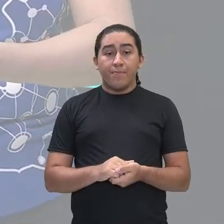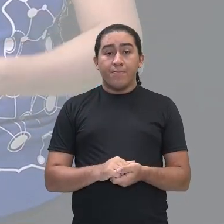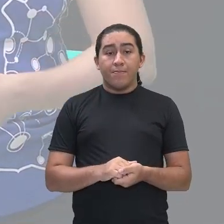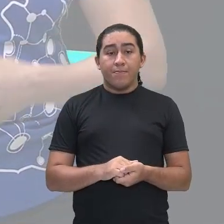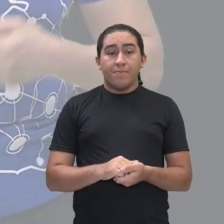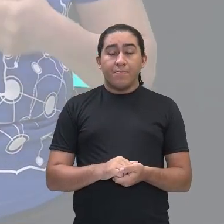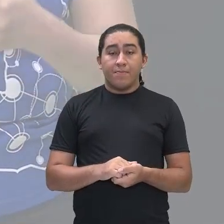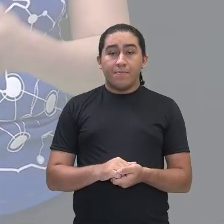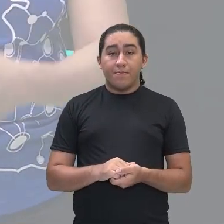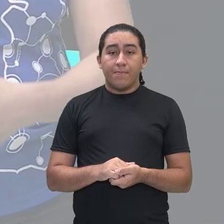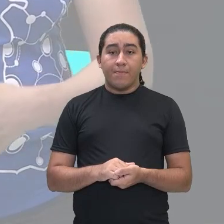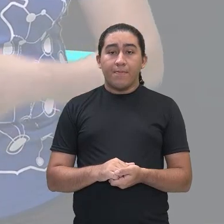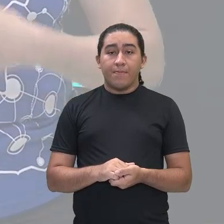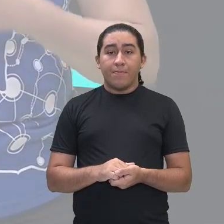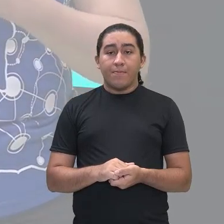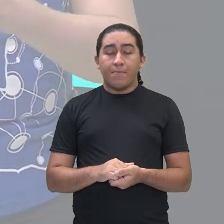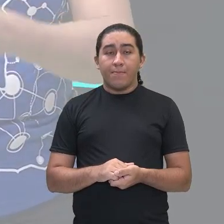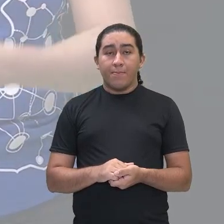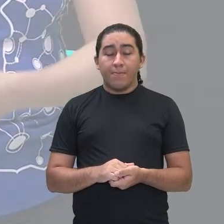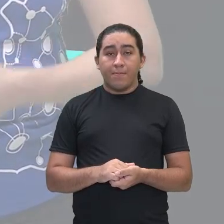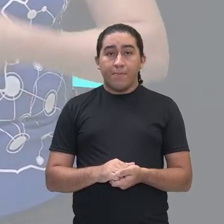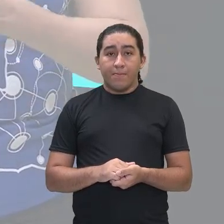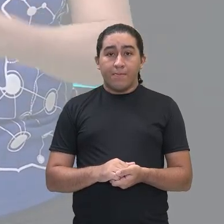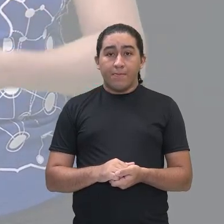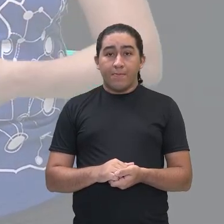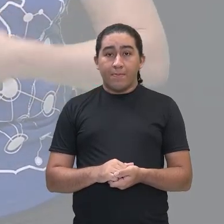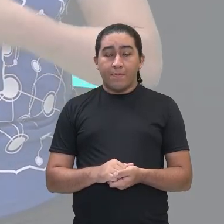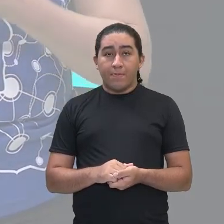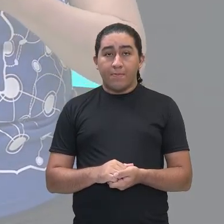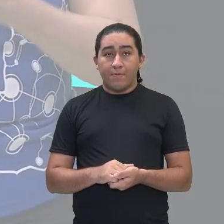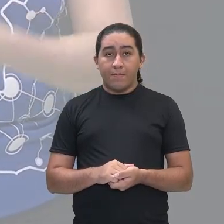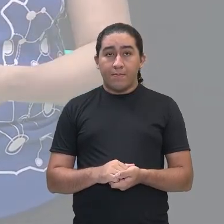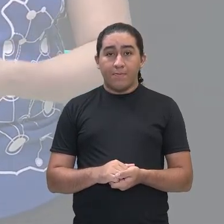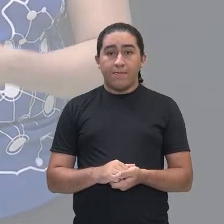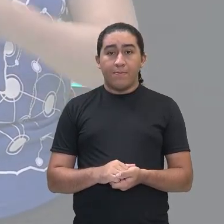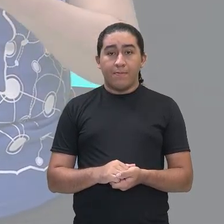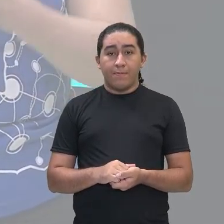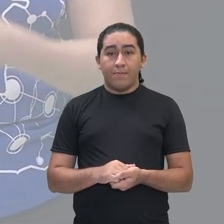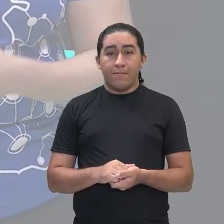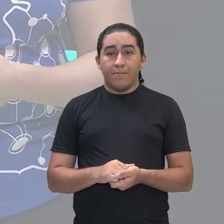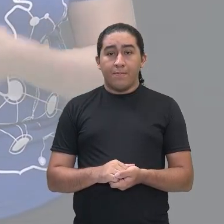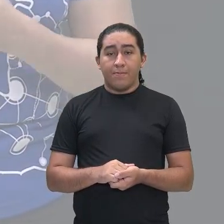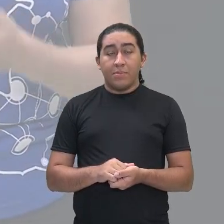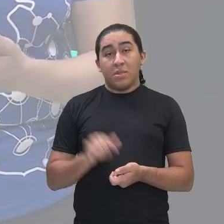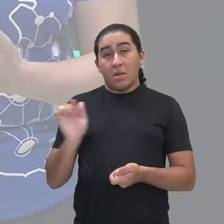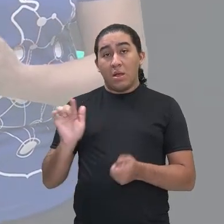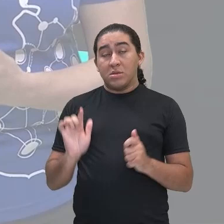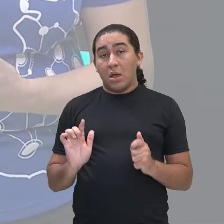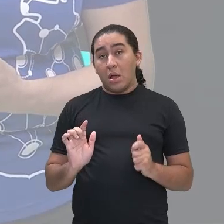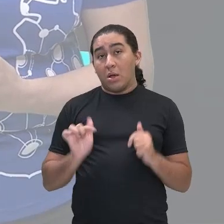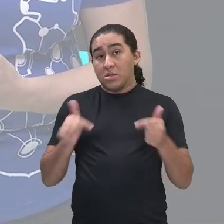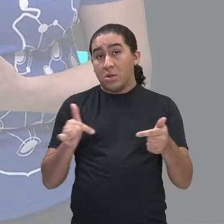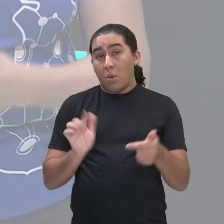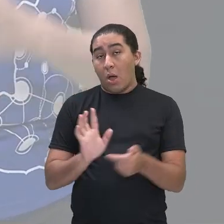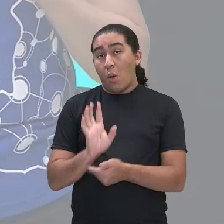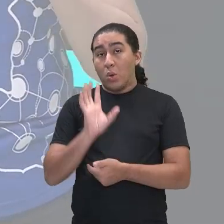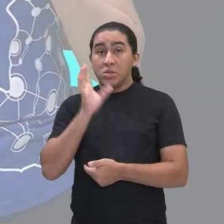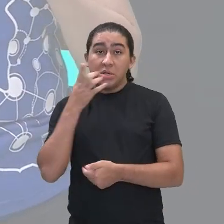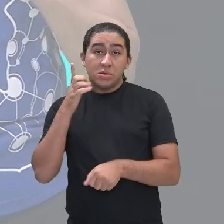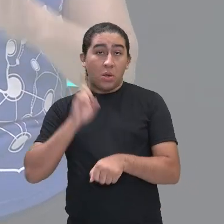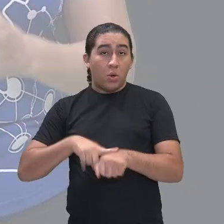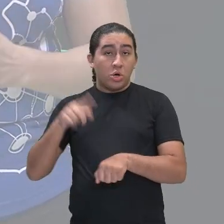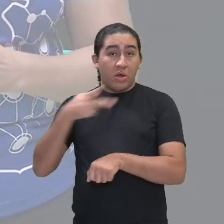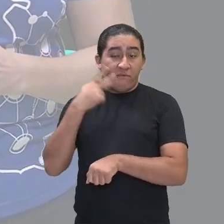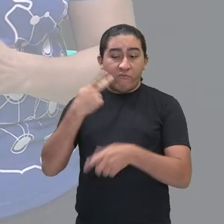esticam. Elas estão, esta ação está sendo desenvolvida no momento da minha fala. Então,